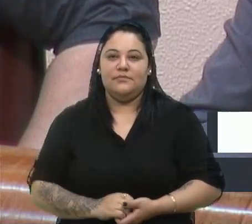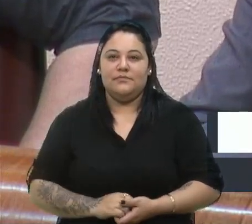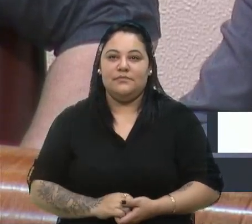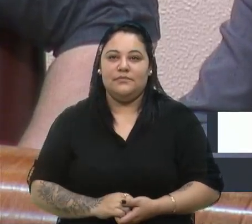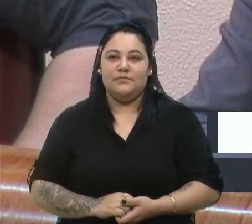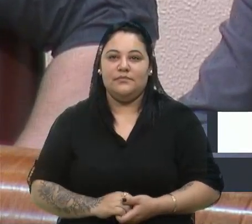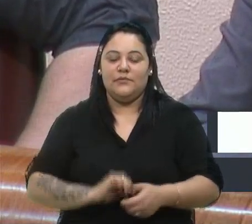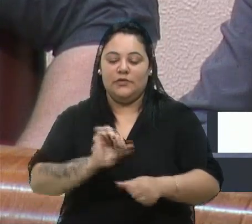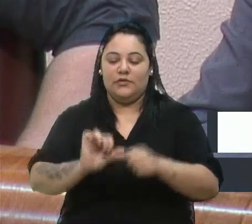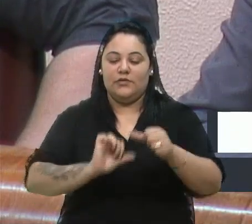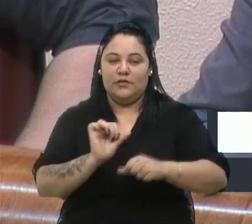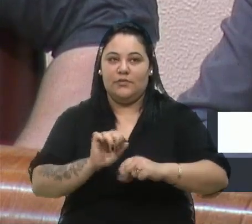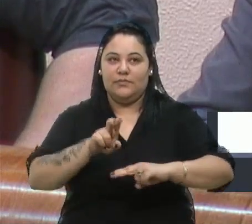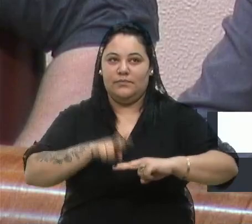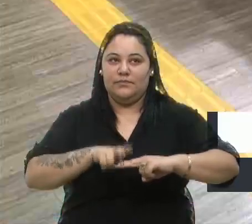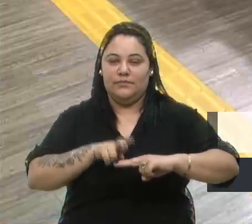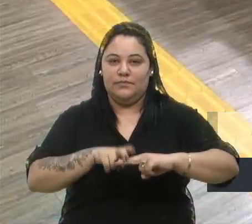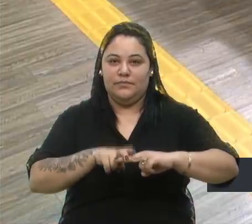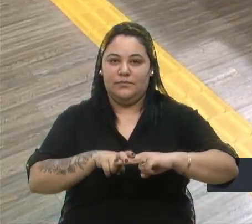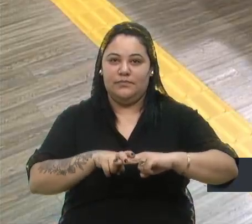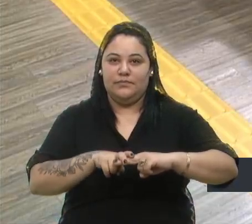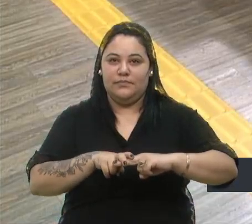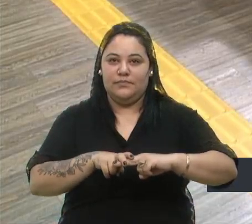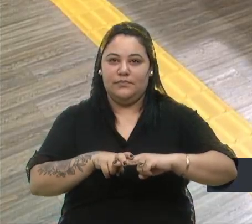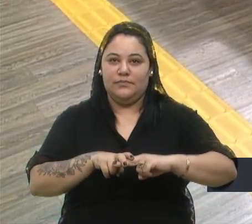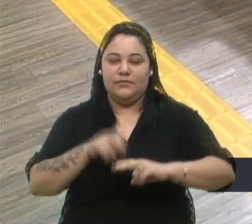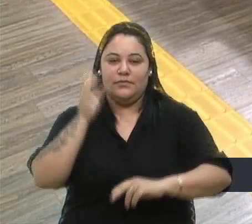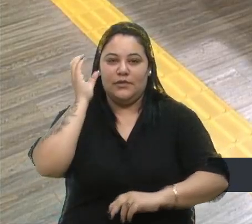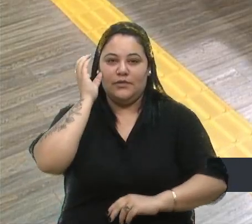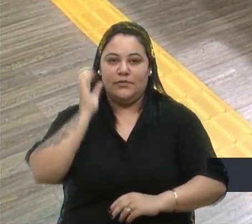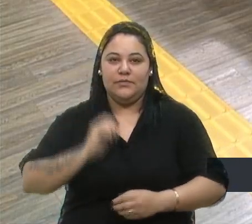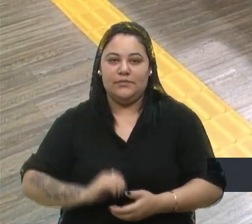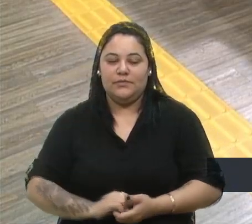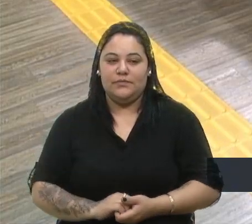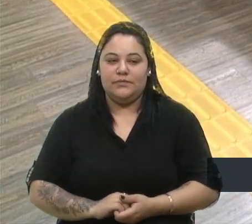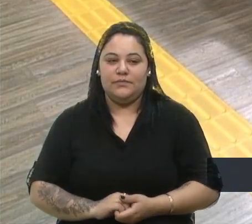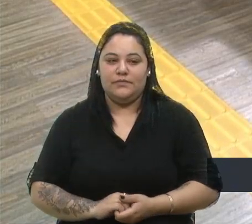passa os trabalhos ao primeiro vice Cadore.